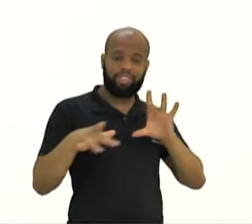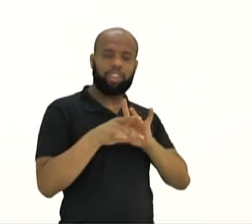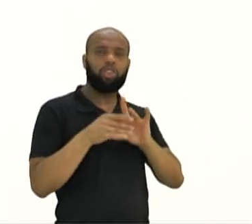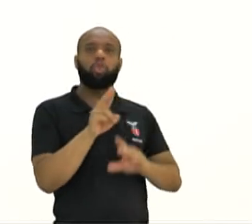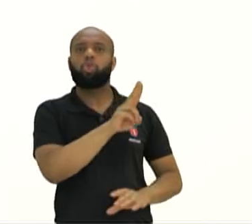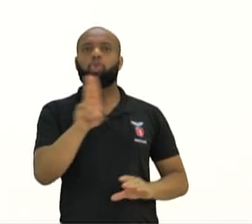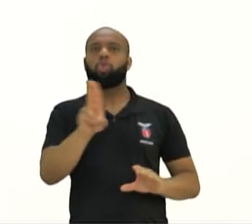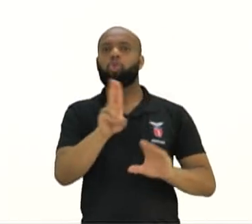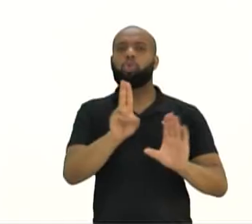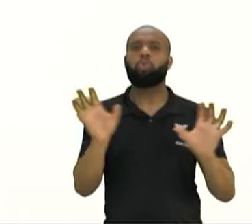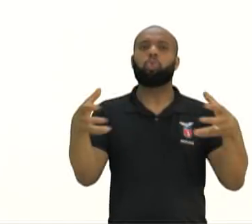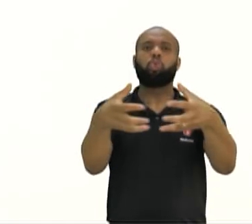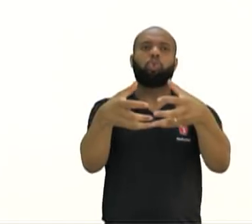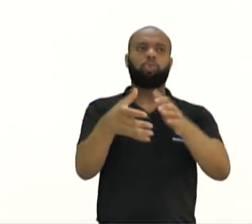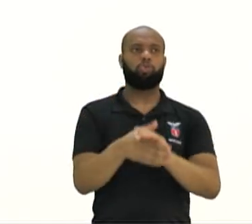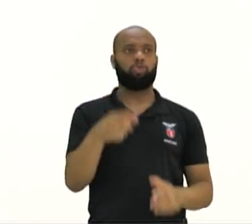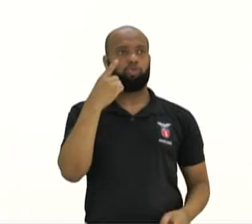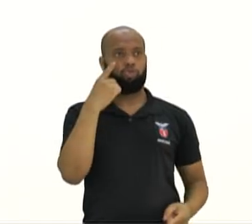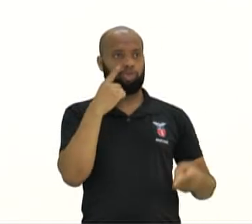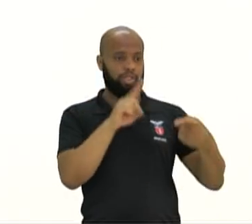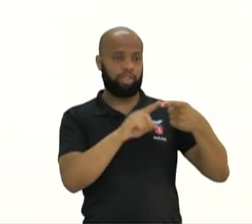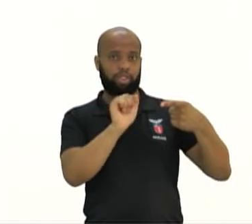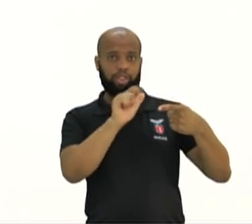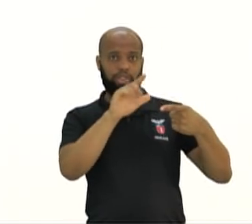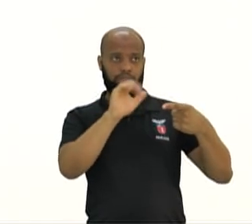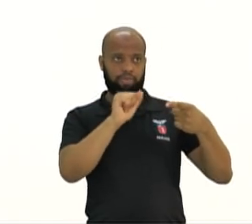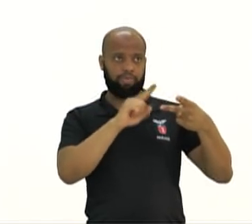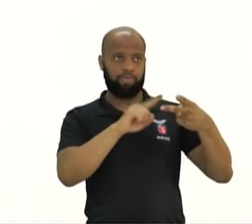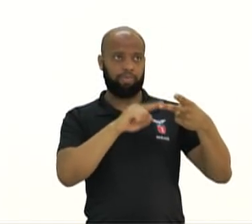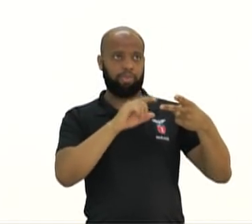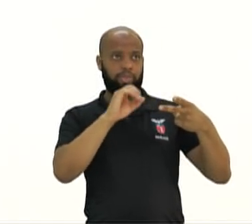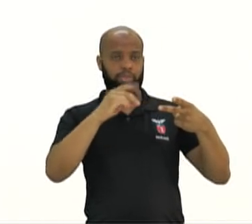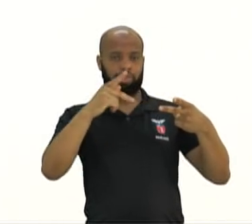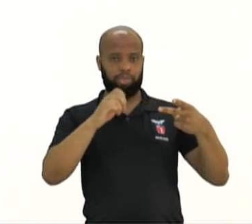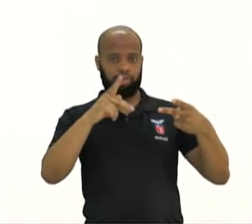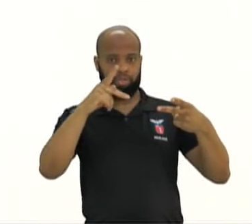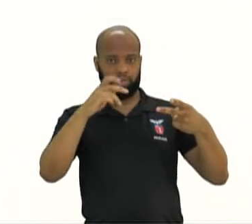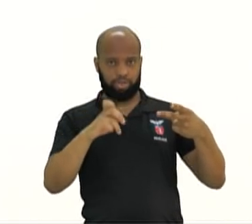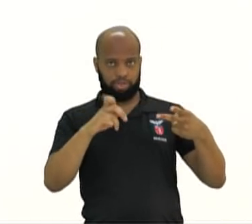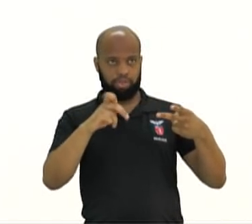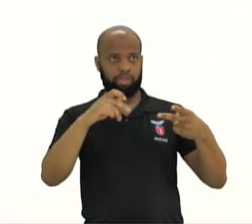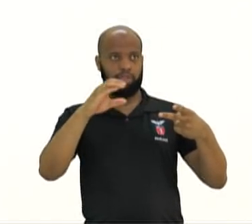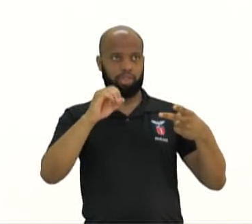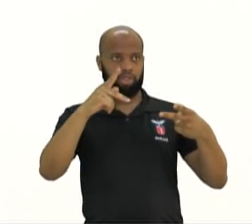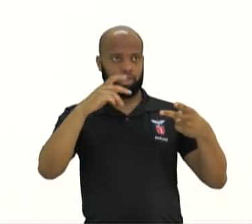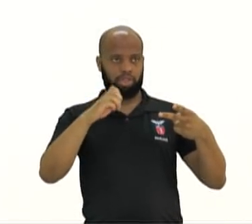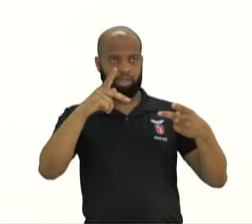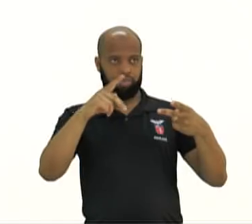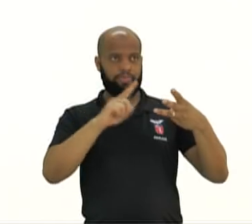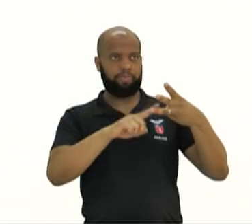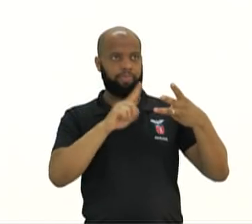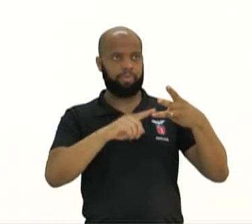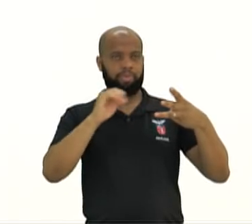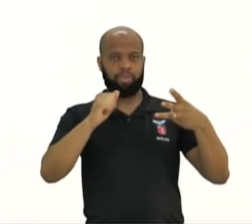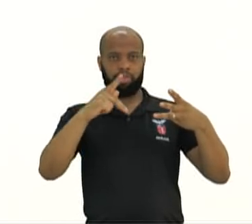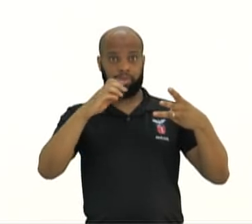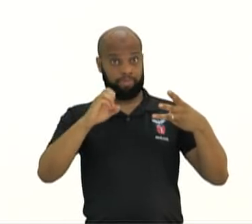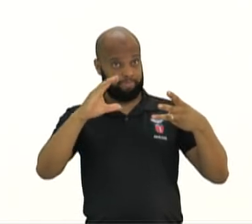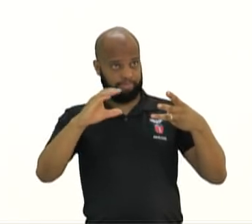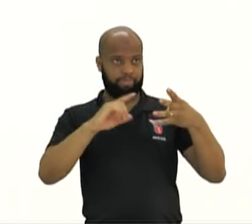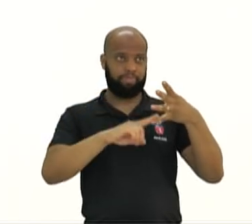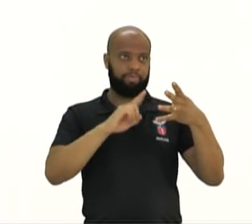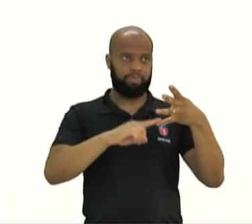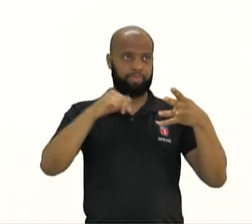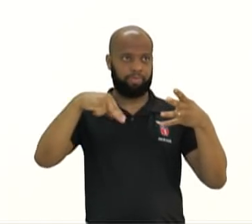a, letra A ALCA, a área de livre comércio, B, ao PEP, C,